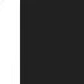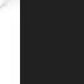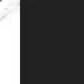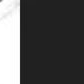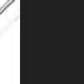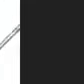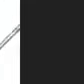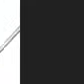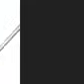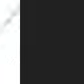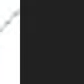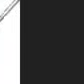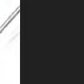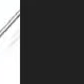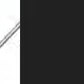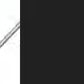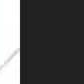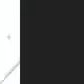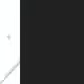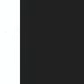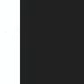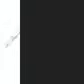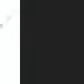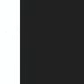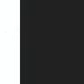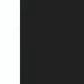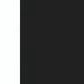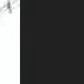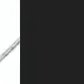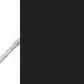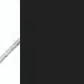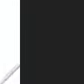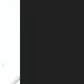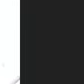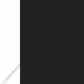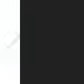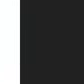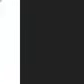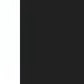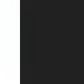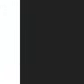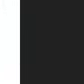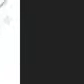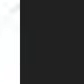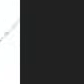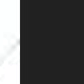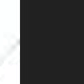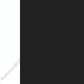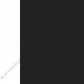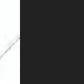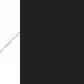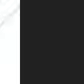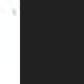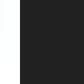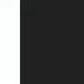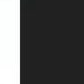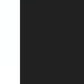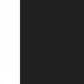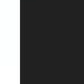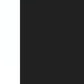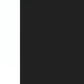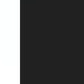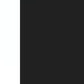como a gente tem visto aí alguns companheiros trazendo água, trazendo refrigerante, vindo aqui fazer um churrasco, vindo aqui